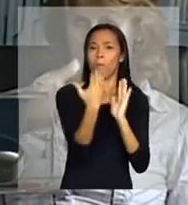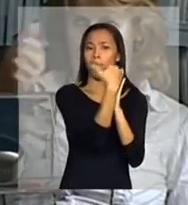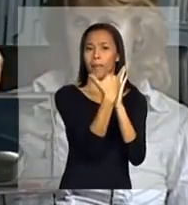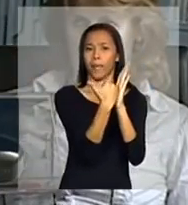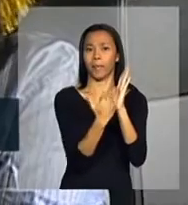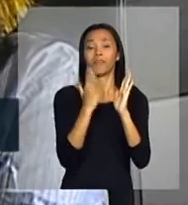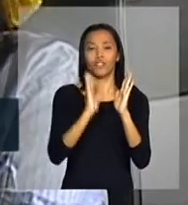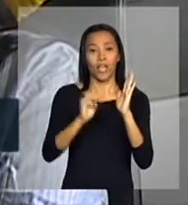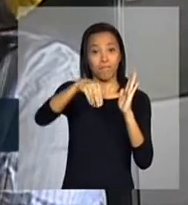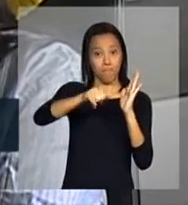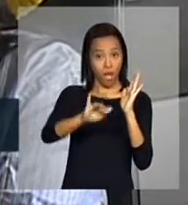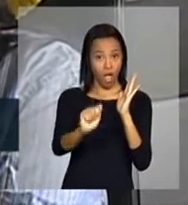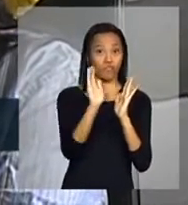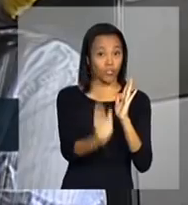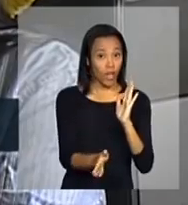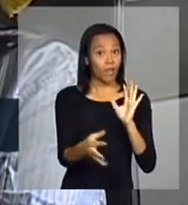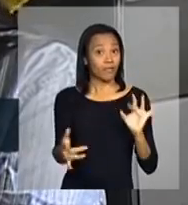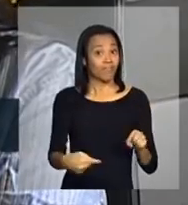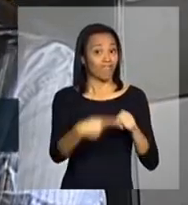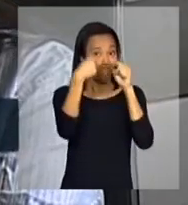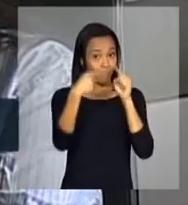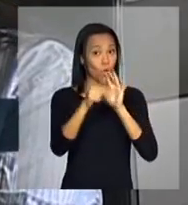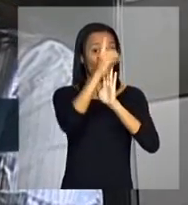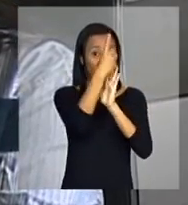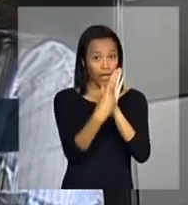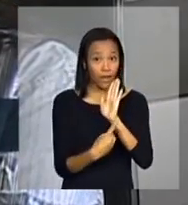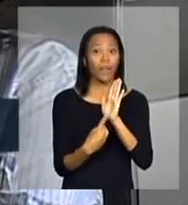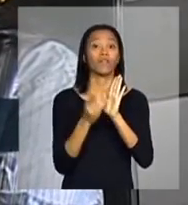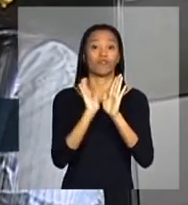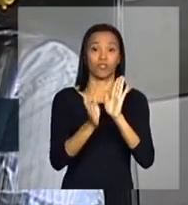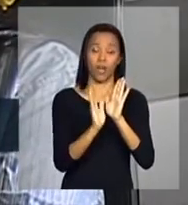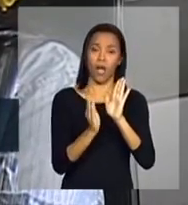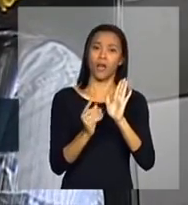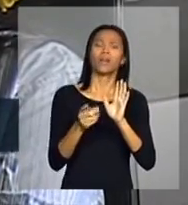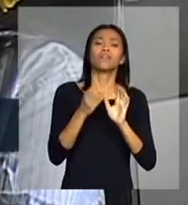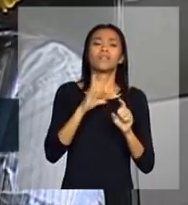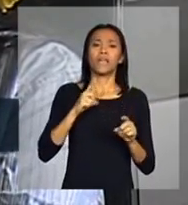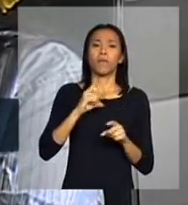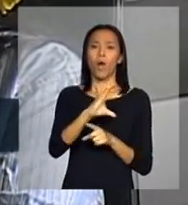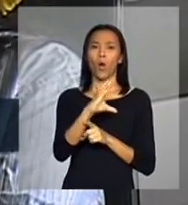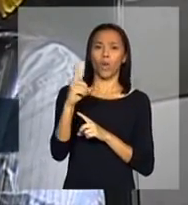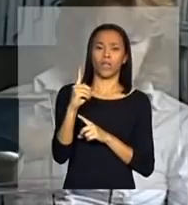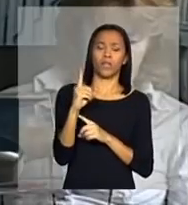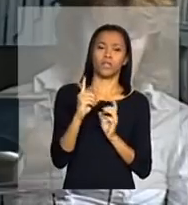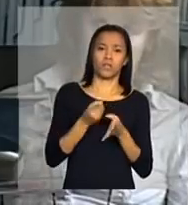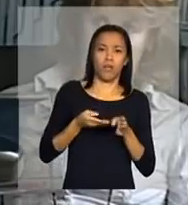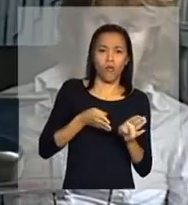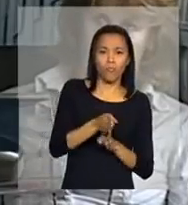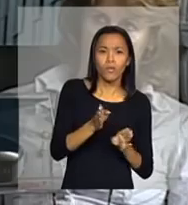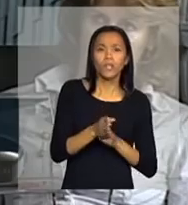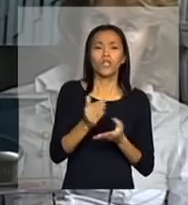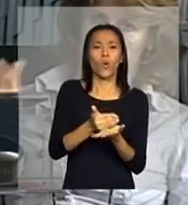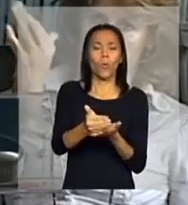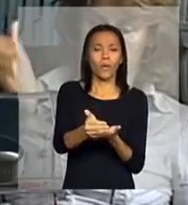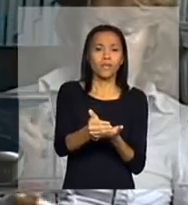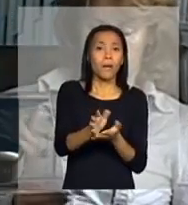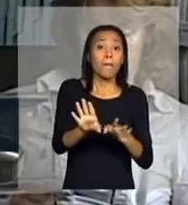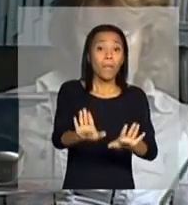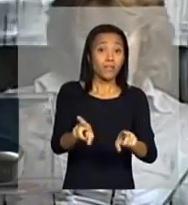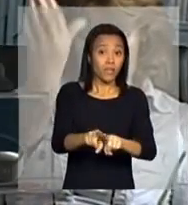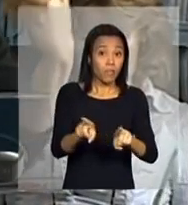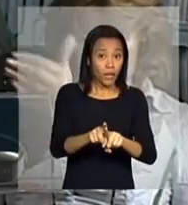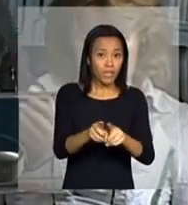esperamos, dentro daquilo que o decreto estabelece, não só a alternância da coordenação da comissão, que começa com o Ministério da Justiça, mas